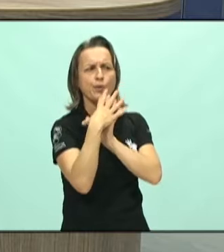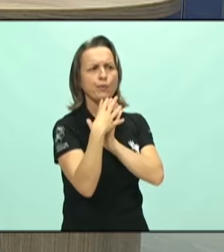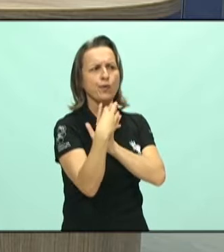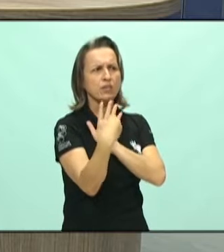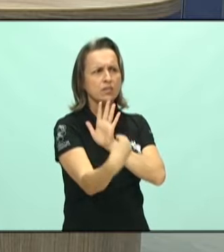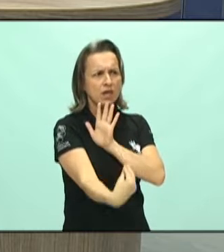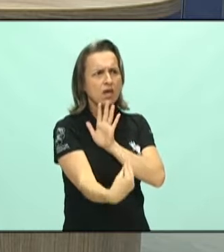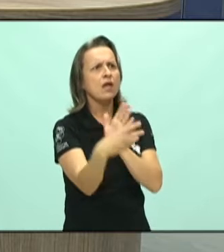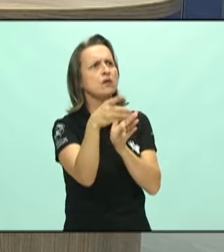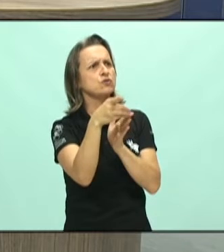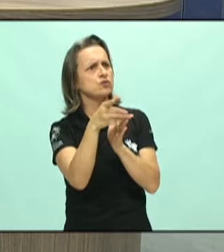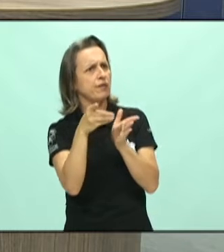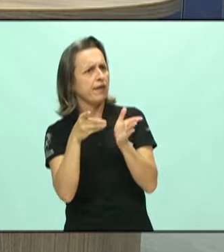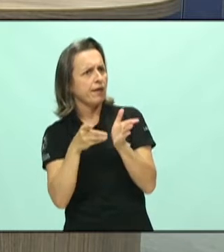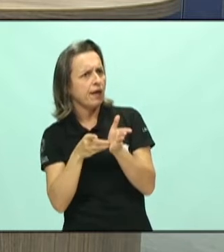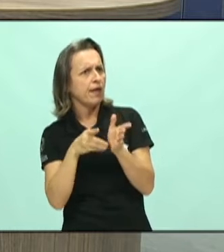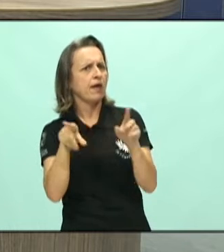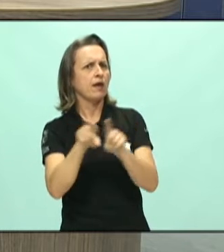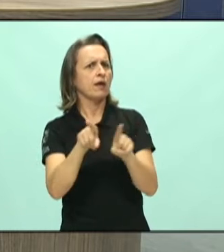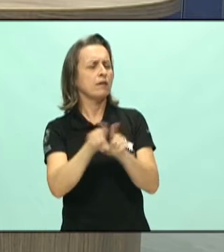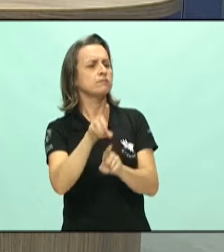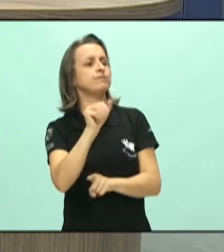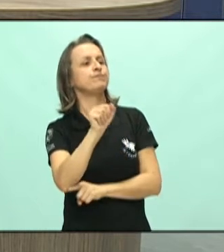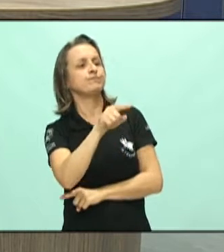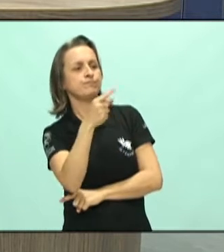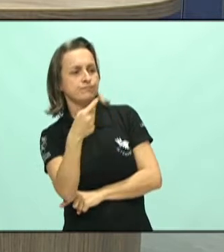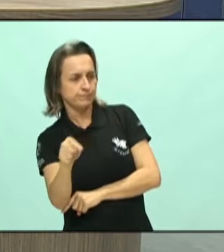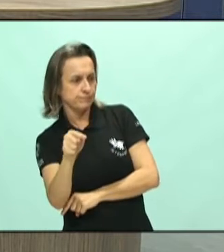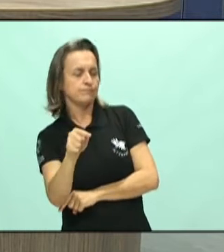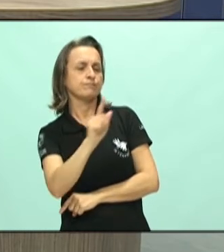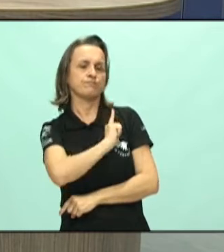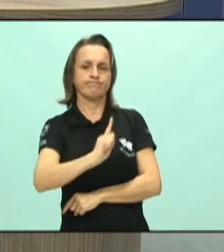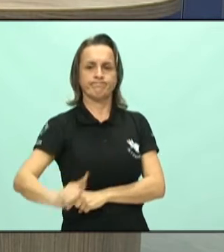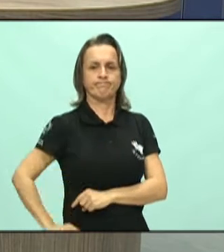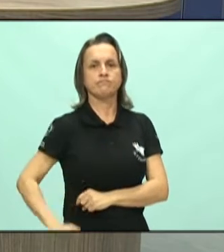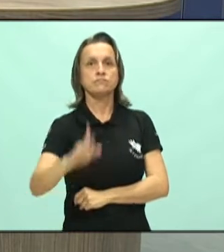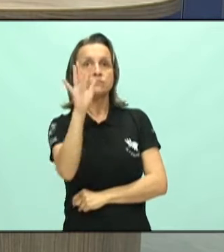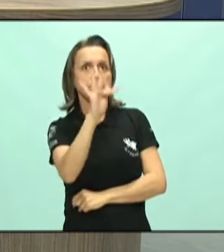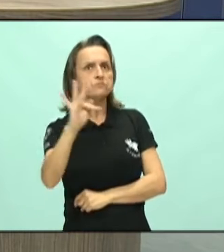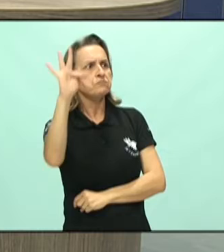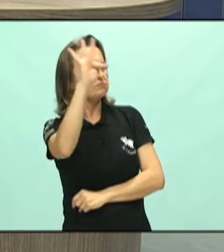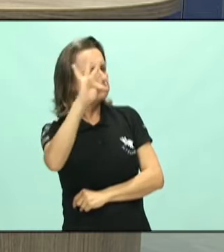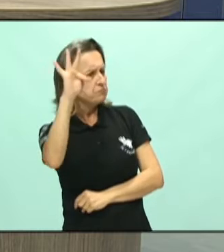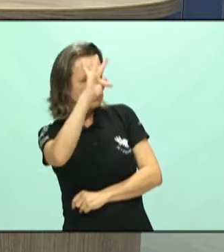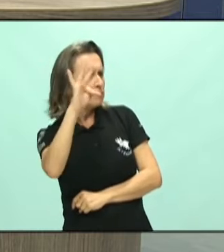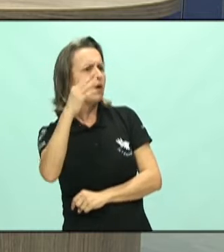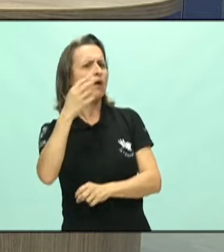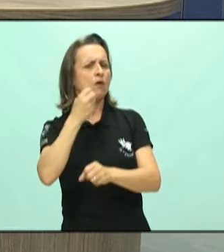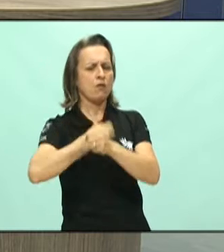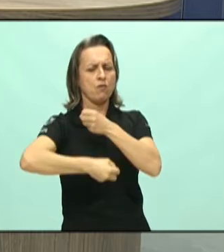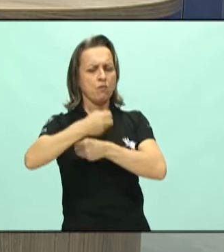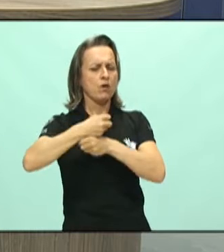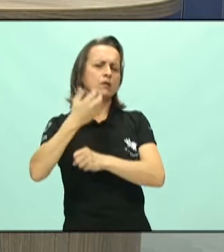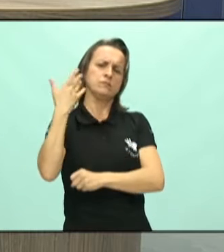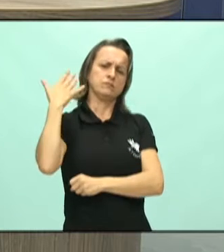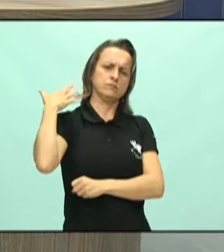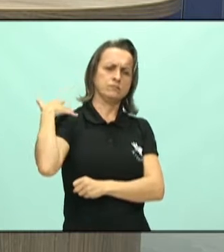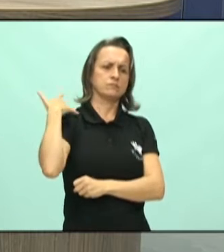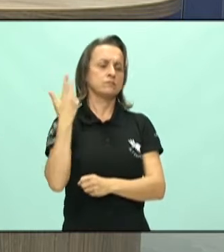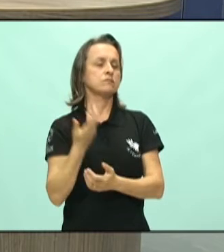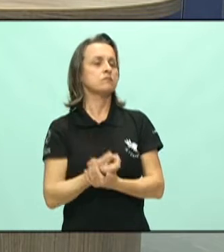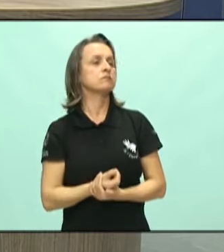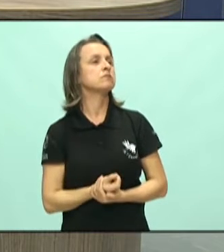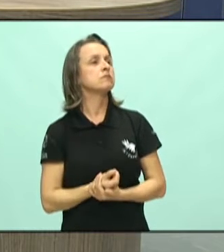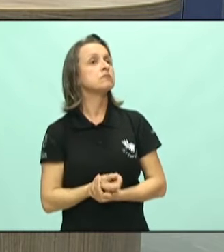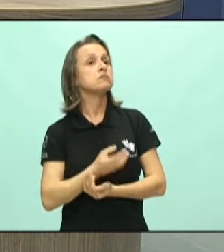de decretos e de ações do governo federal em outros anos, na busca de